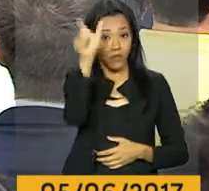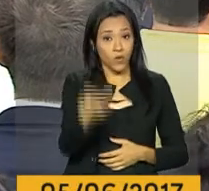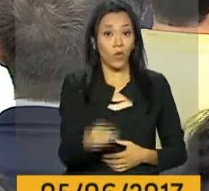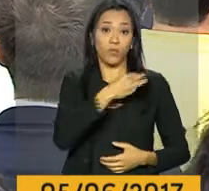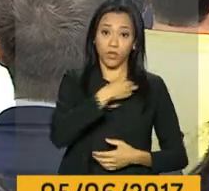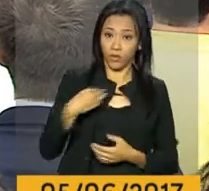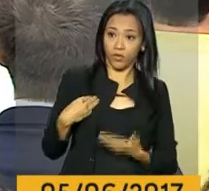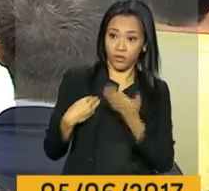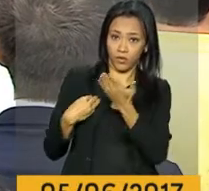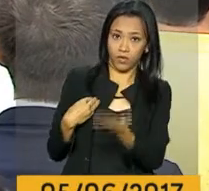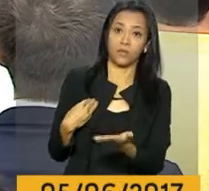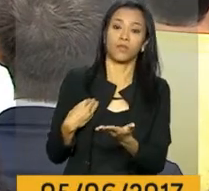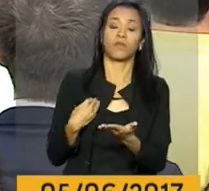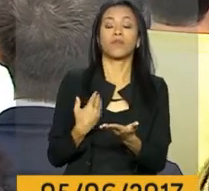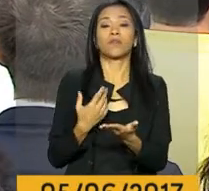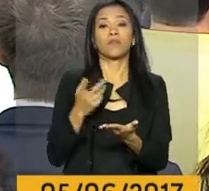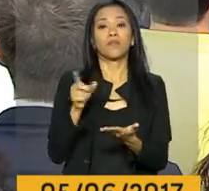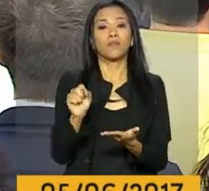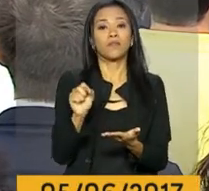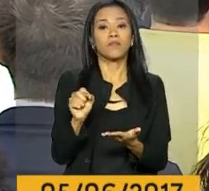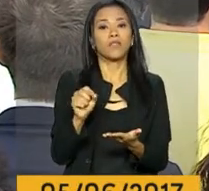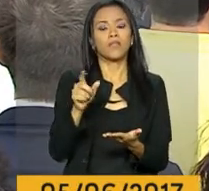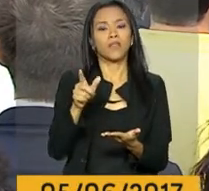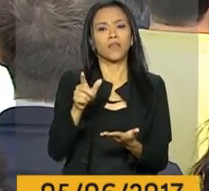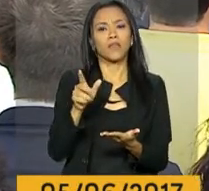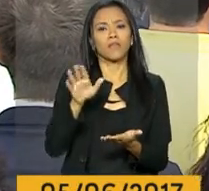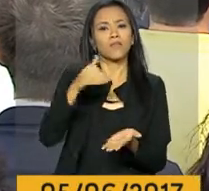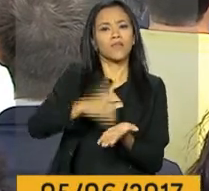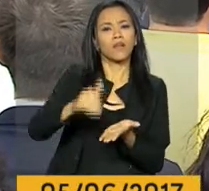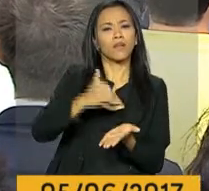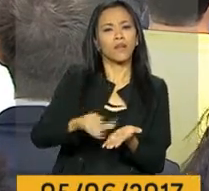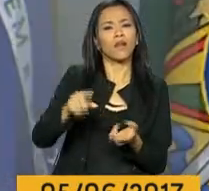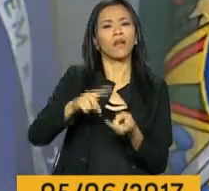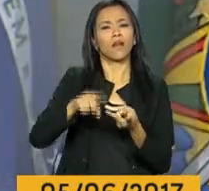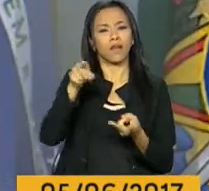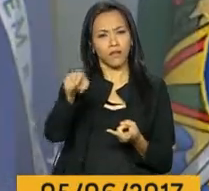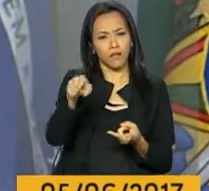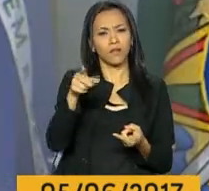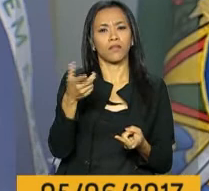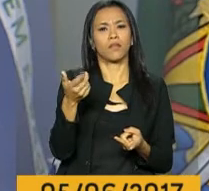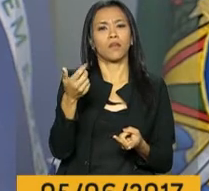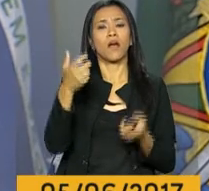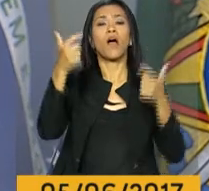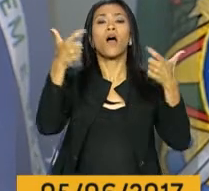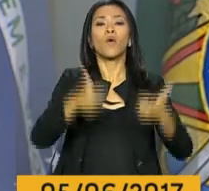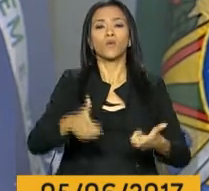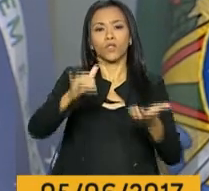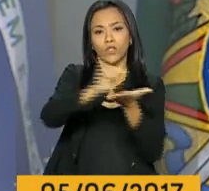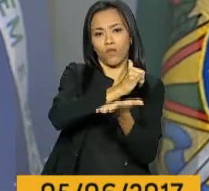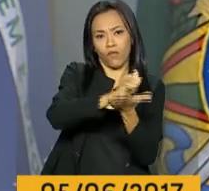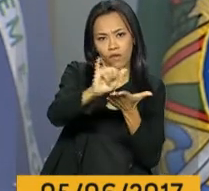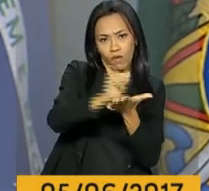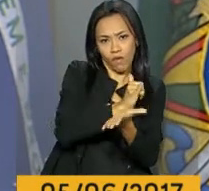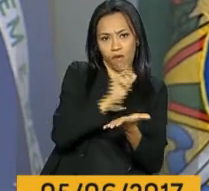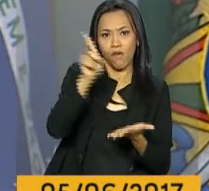depositar em mãos do presidente do secretário é bom em nova york